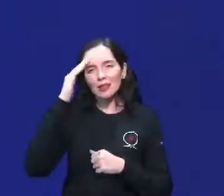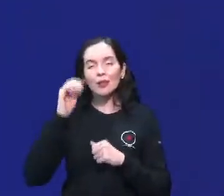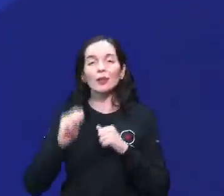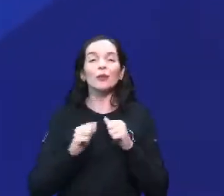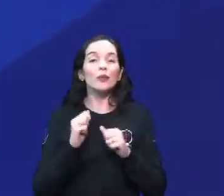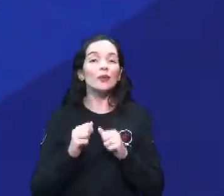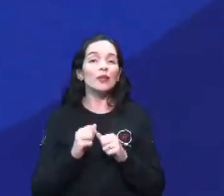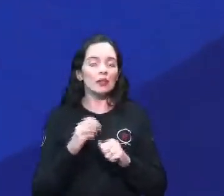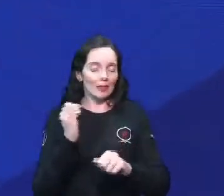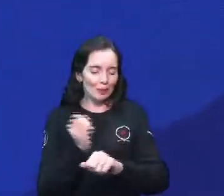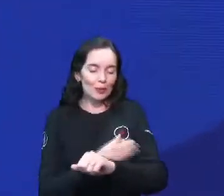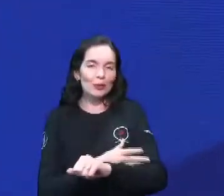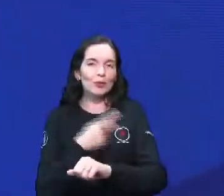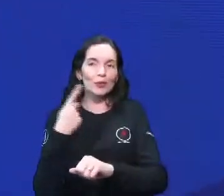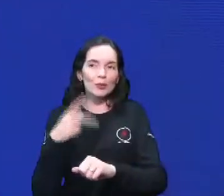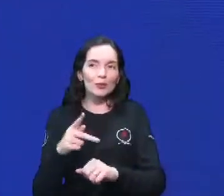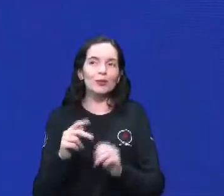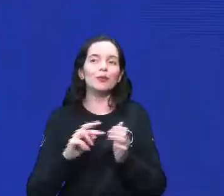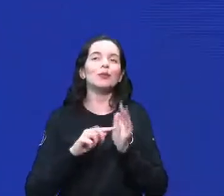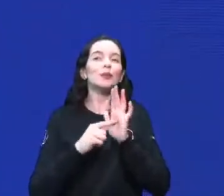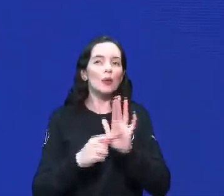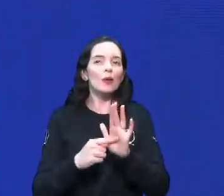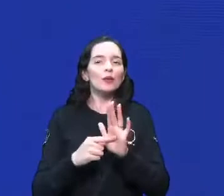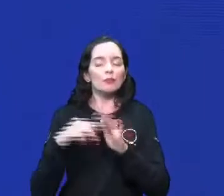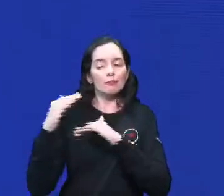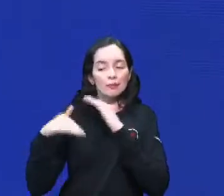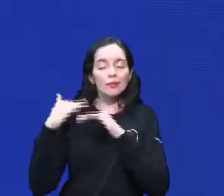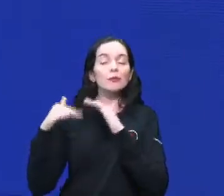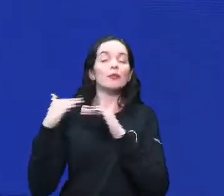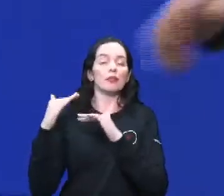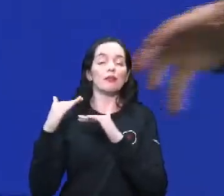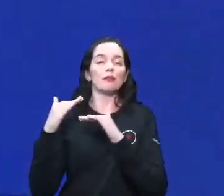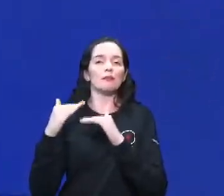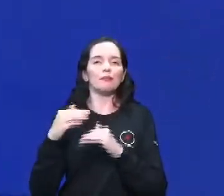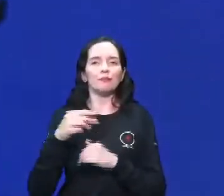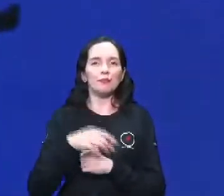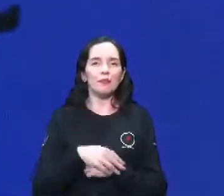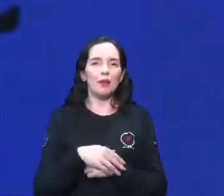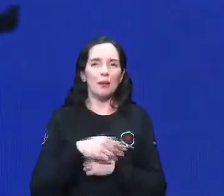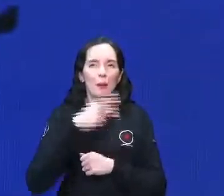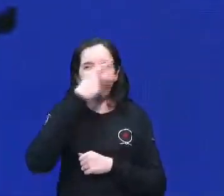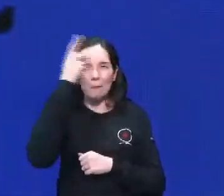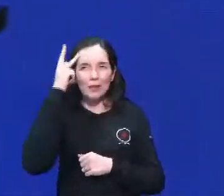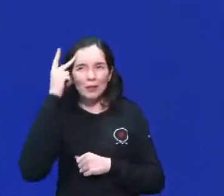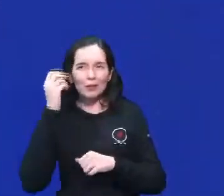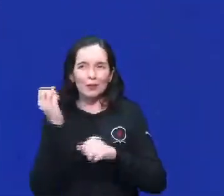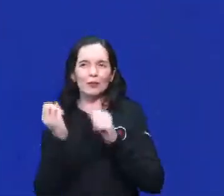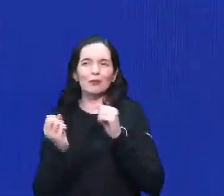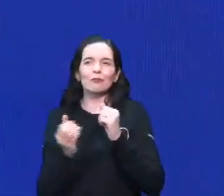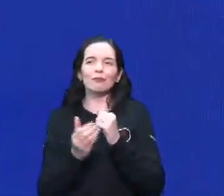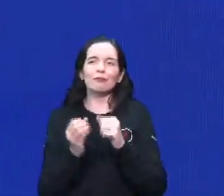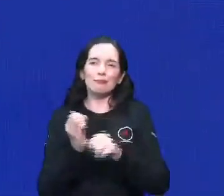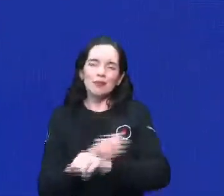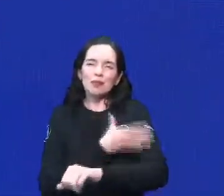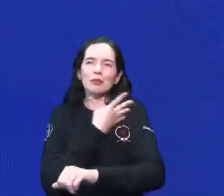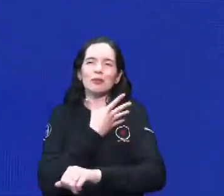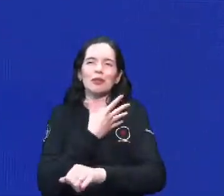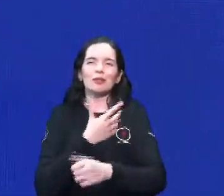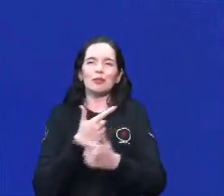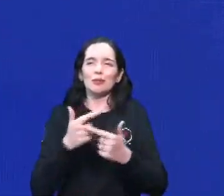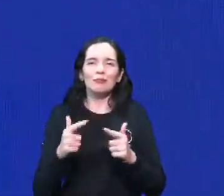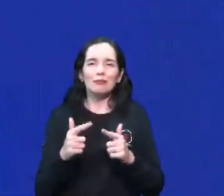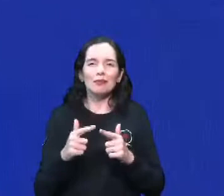sua prosperidade, muitas das vezes. Pessoas desestruturadas emocionalmente podem ter grandes problemas,